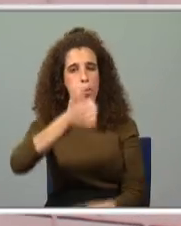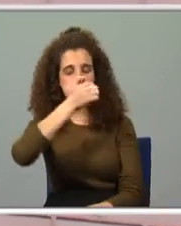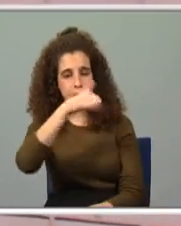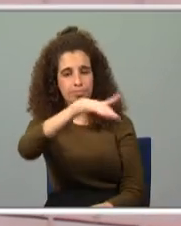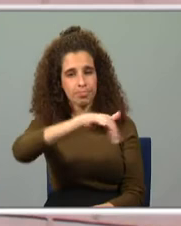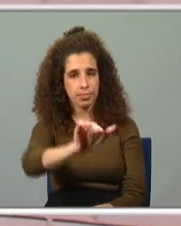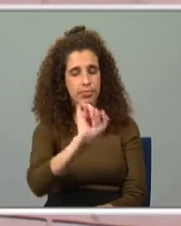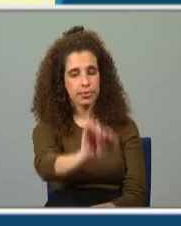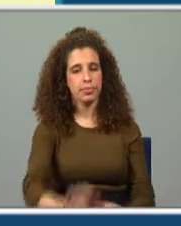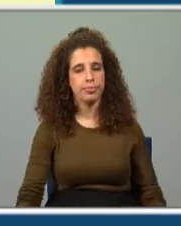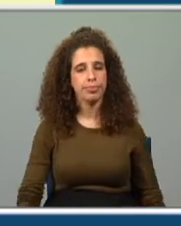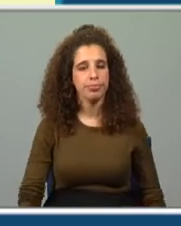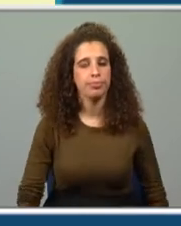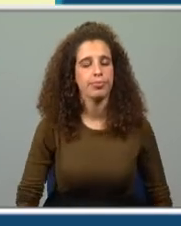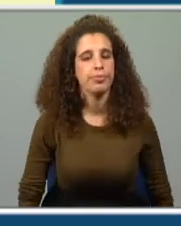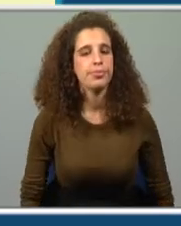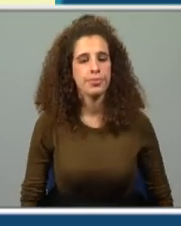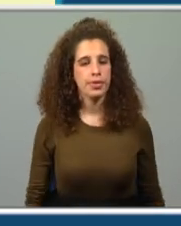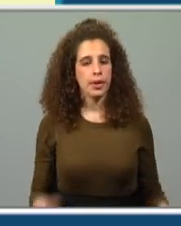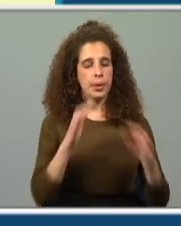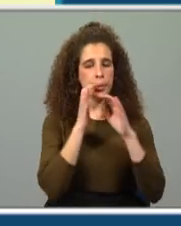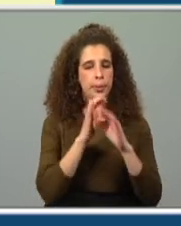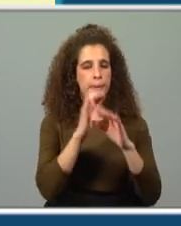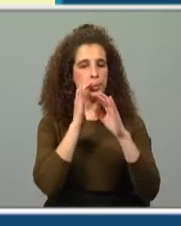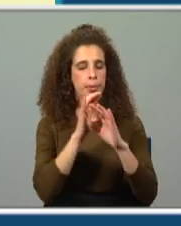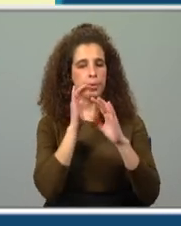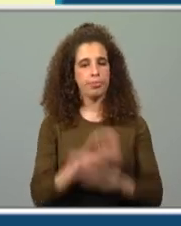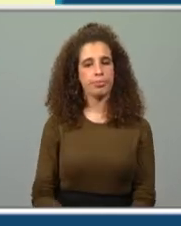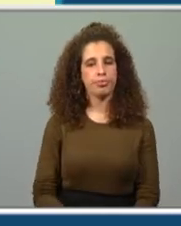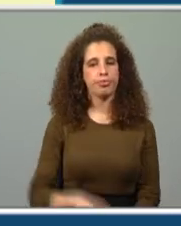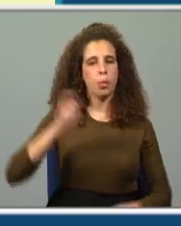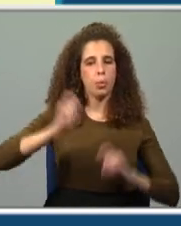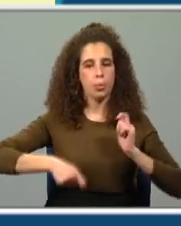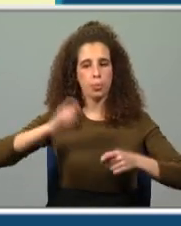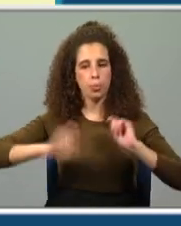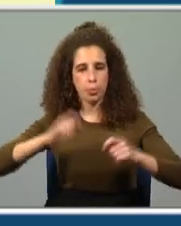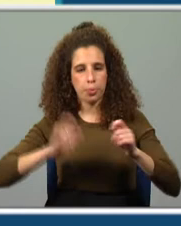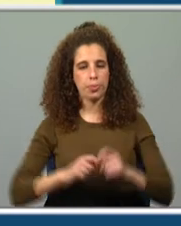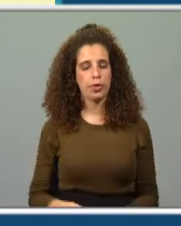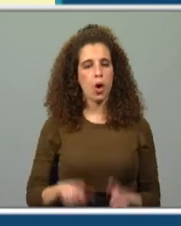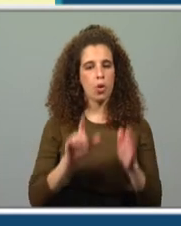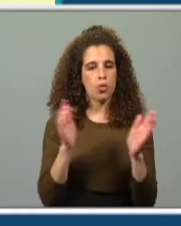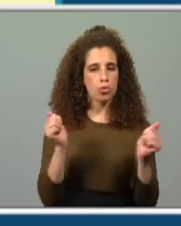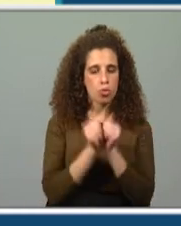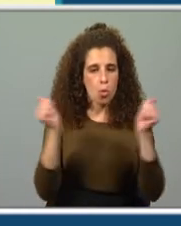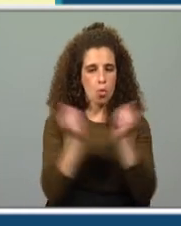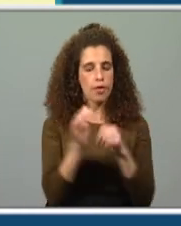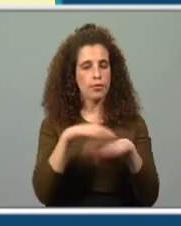lugar. Então, temos aqui a flauta, o tambor, os pratos. Então, vou fazer uma